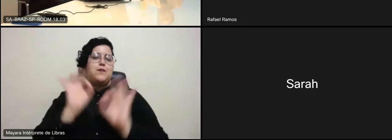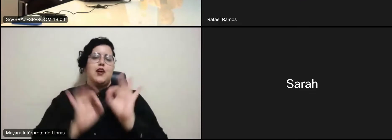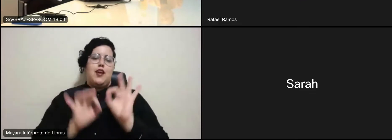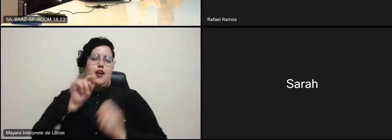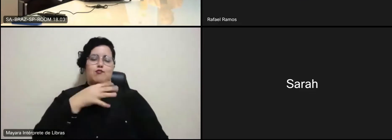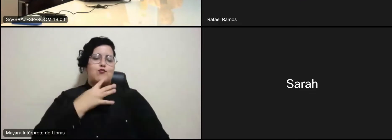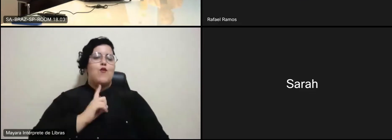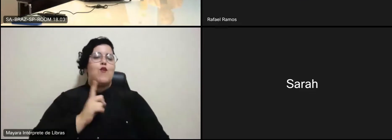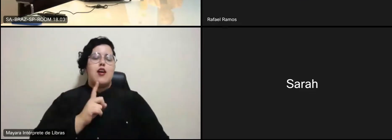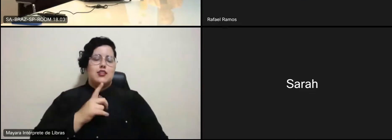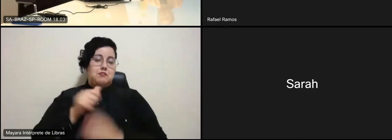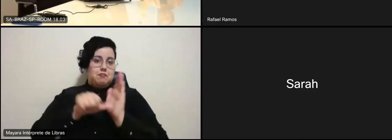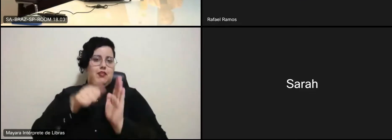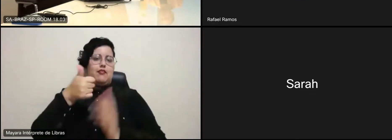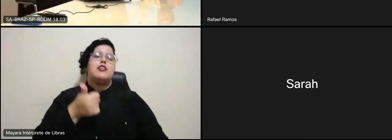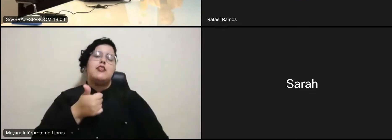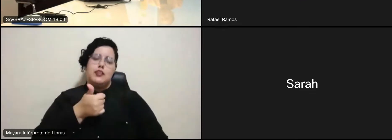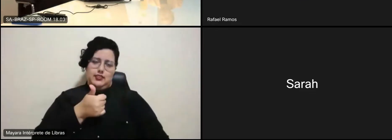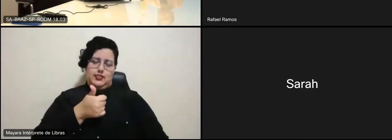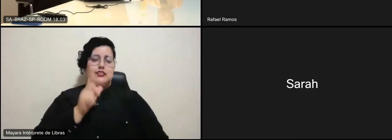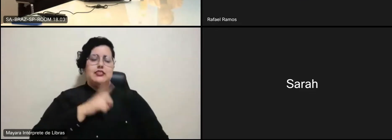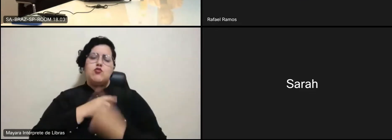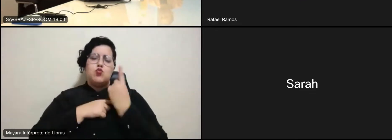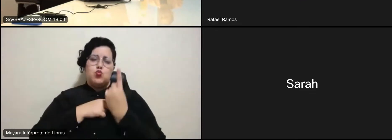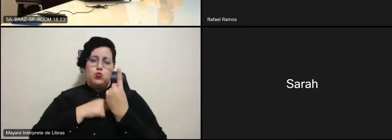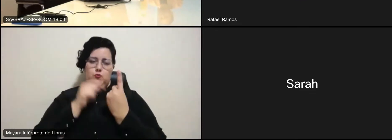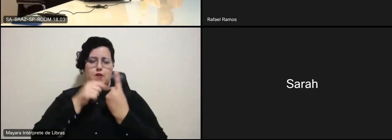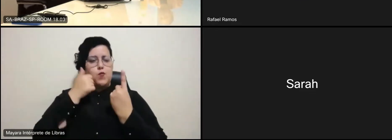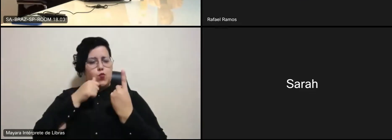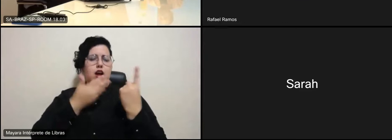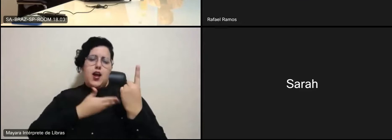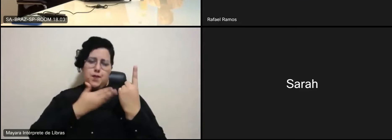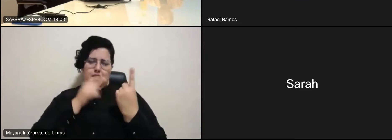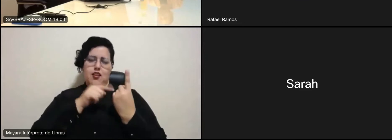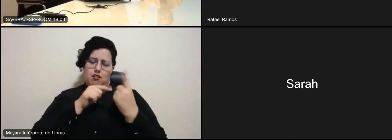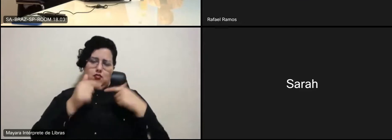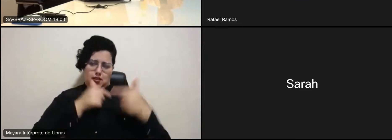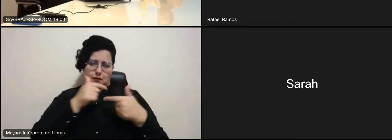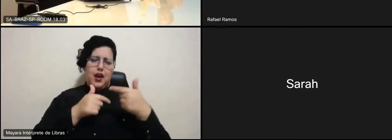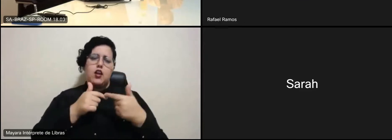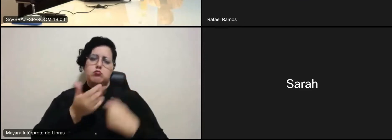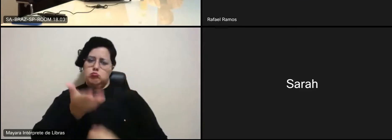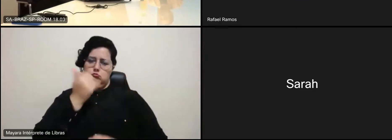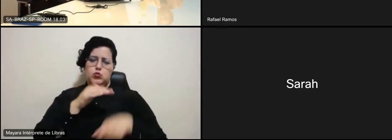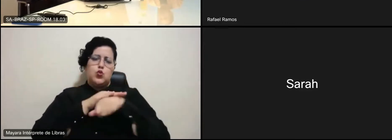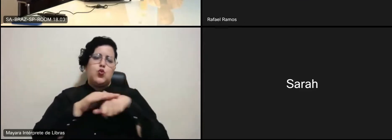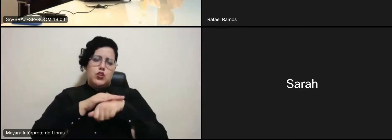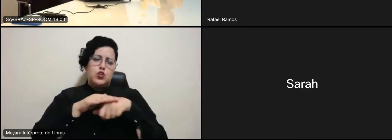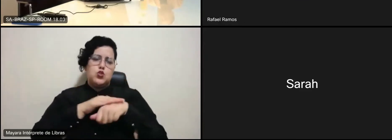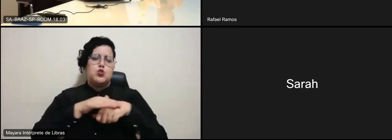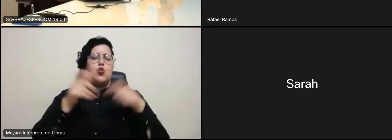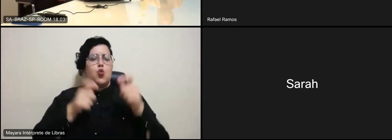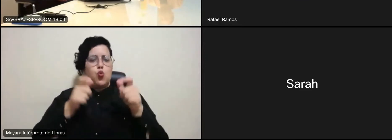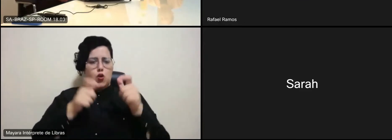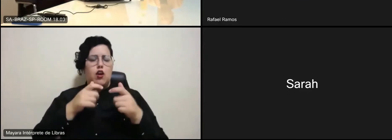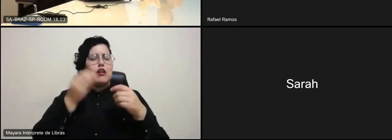de situação. Com exceção de uma colega minha, que ela me chamou de canto, ela me tirou daquele lugar e ela me levou para um lugar mais específico para tentar